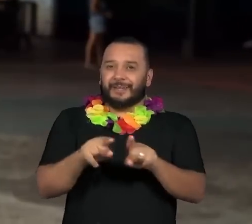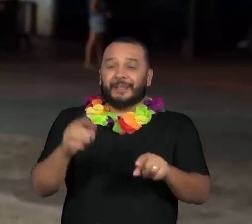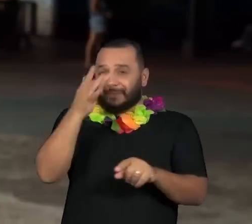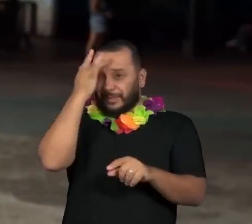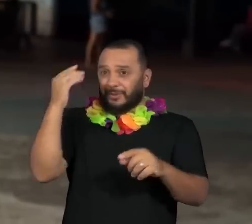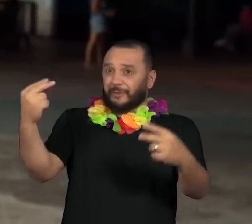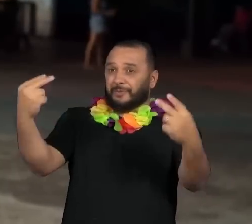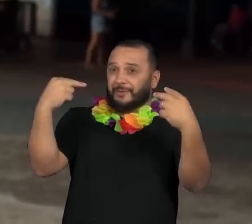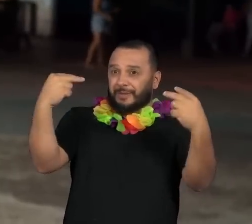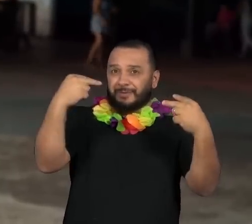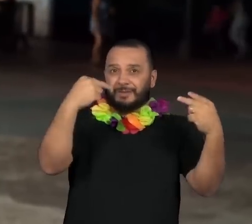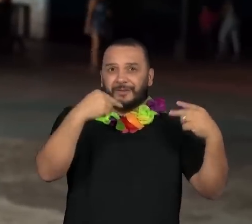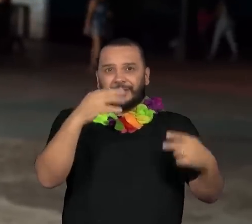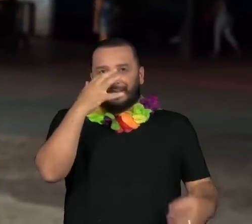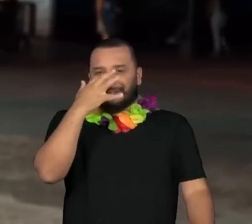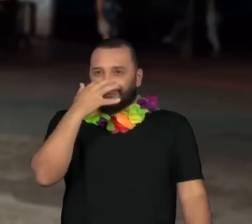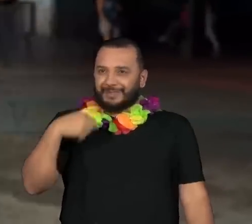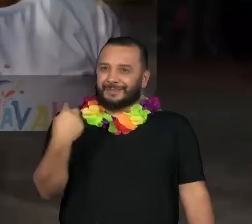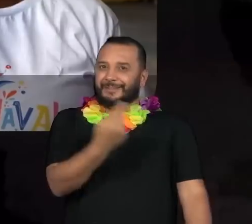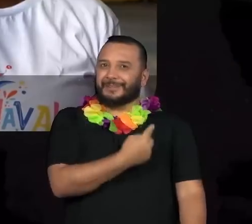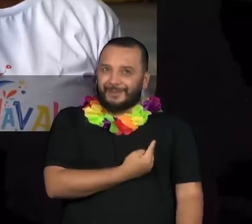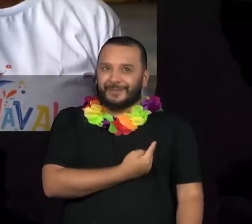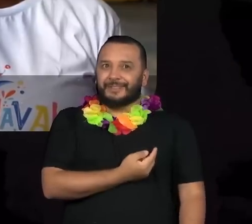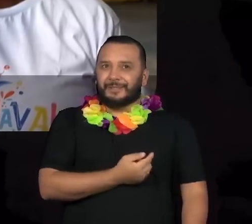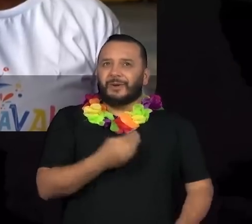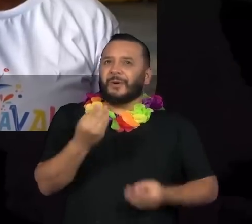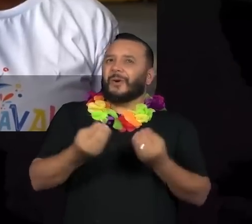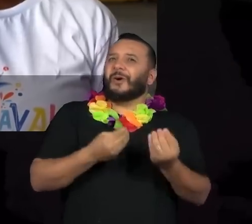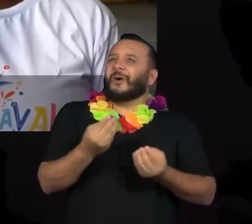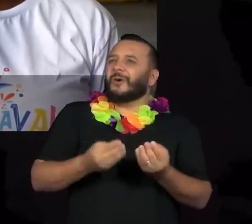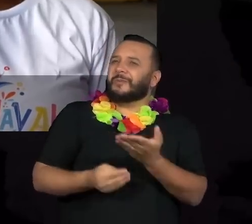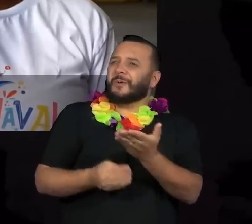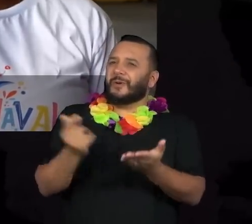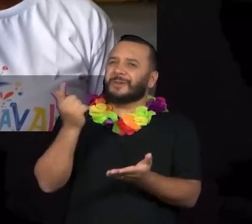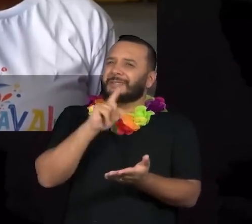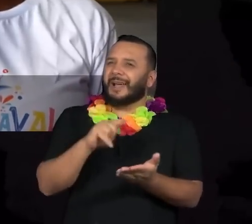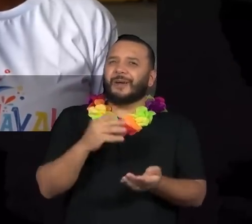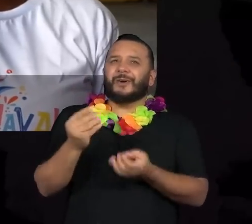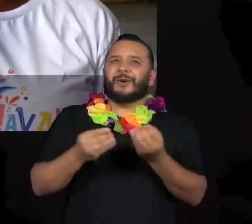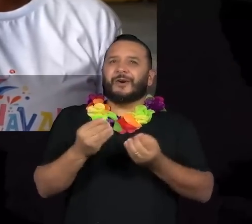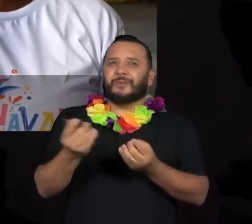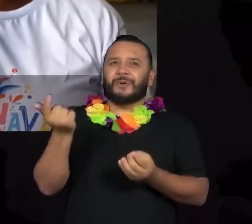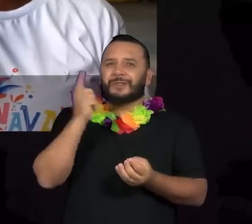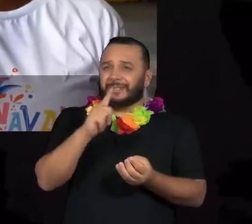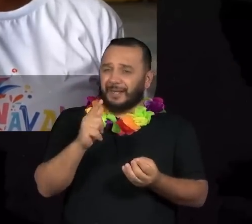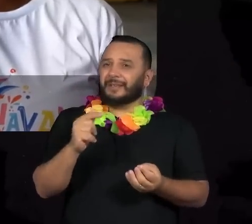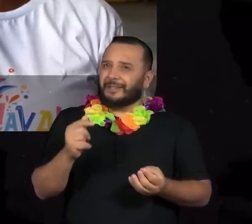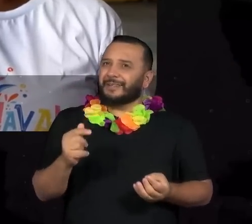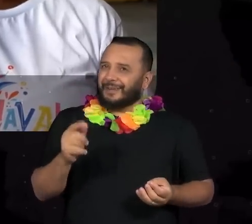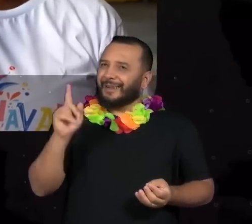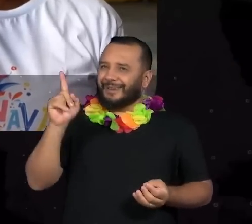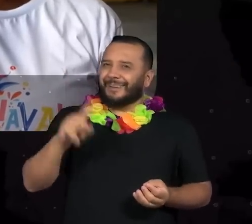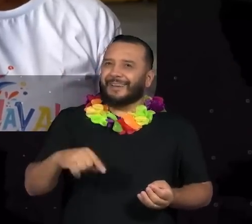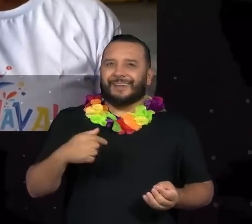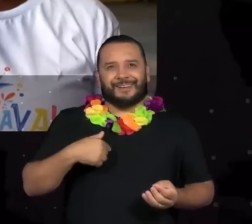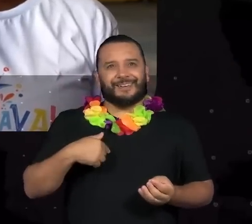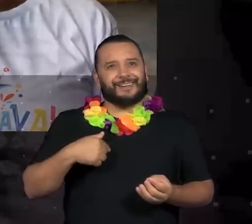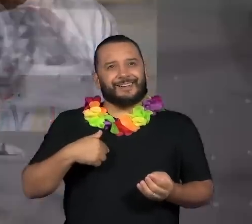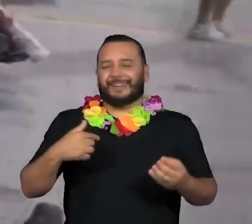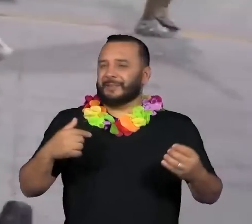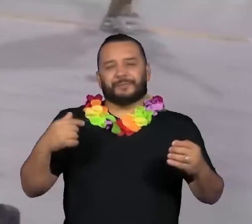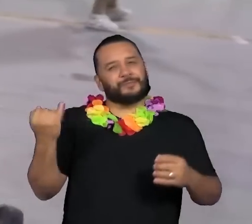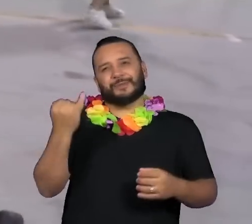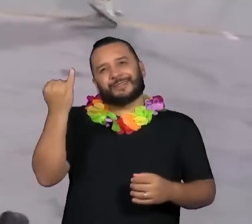pessoas admirando a gente, assim, como pode? Como que eles conseguem tudo? É muito... não tem